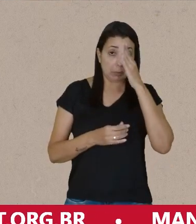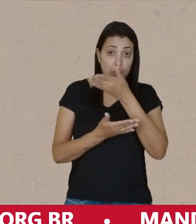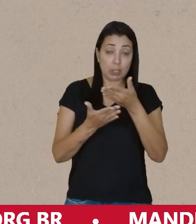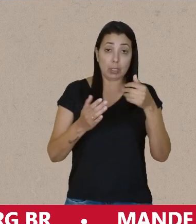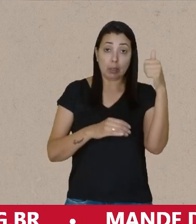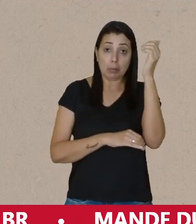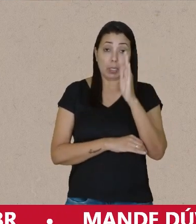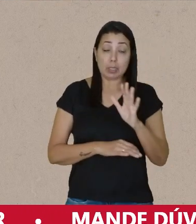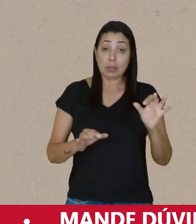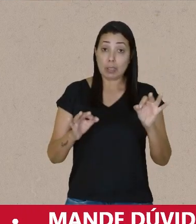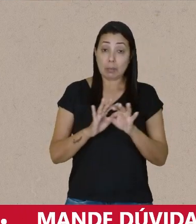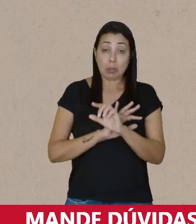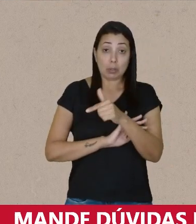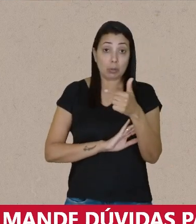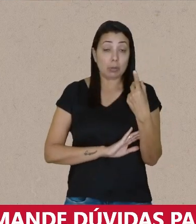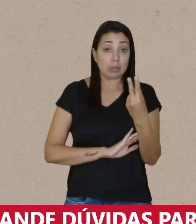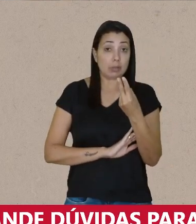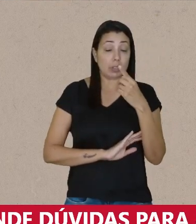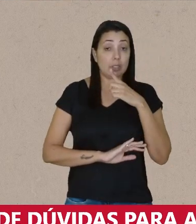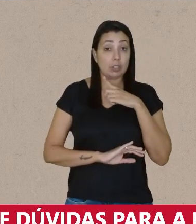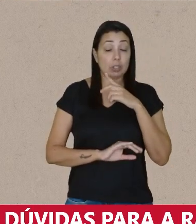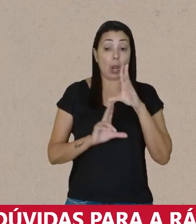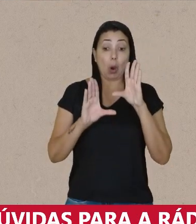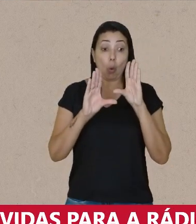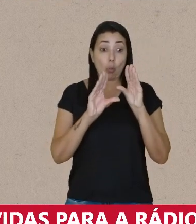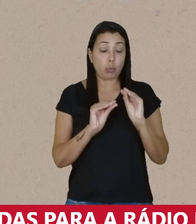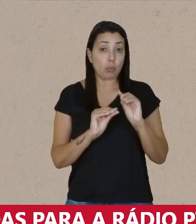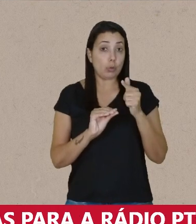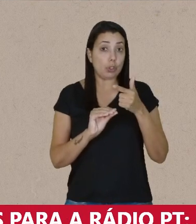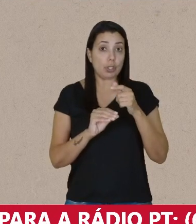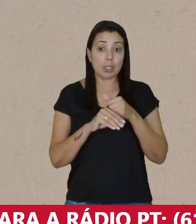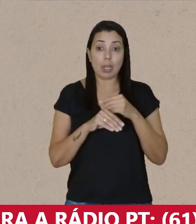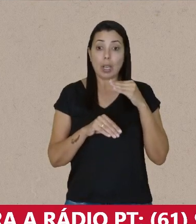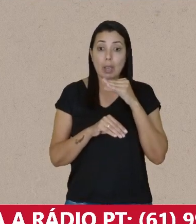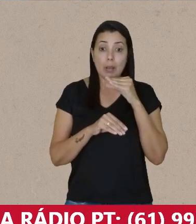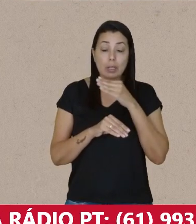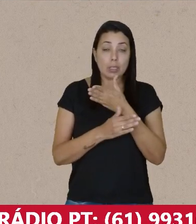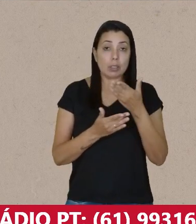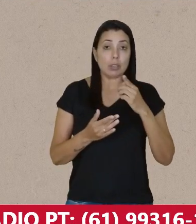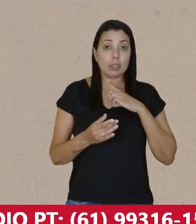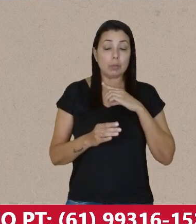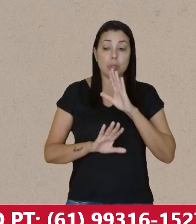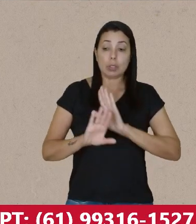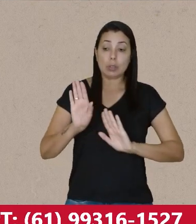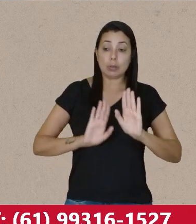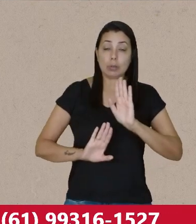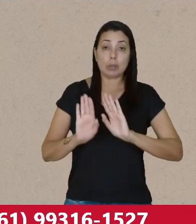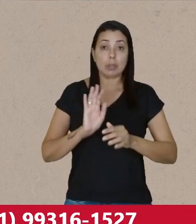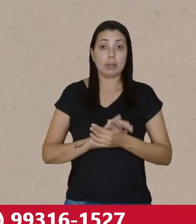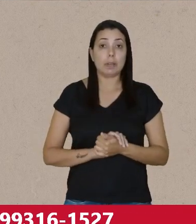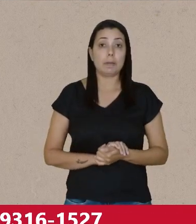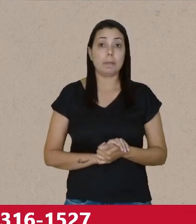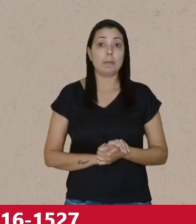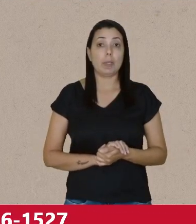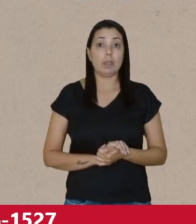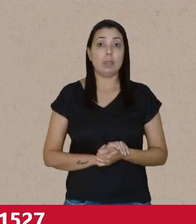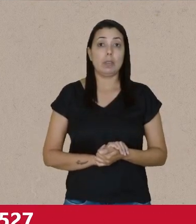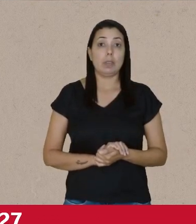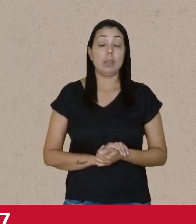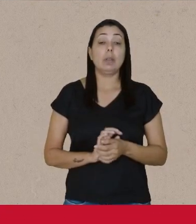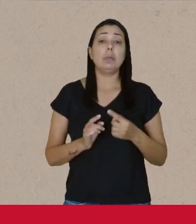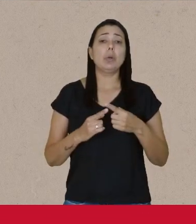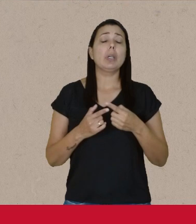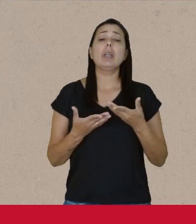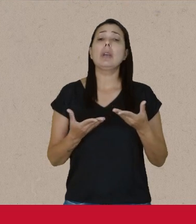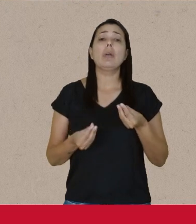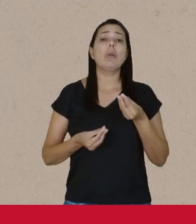o Brasil quebrou 2 vezes e tinha tido apagão. Então tinha emergências que nós tínhamos que cuidar. E foi o que